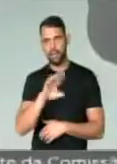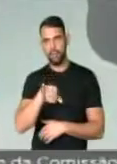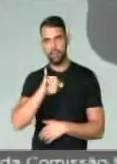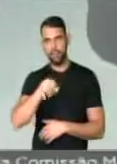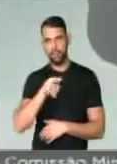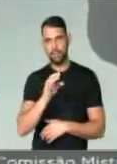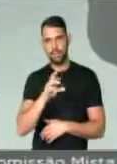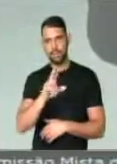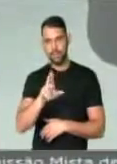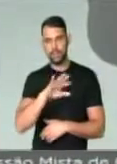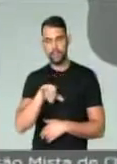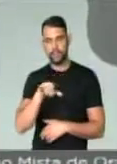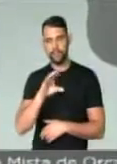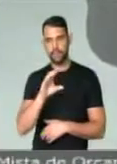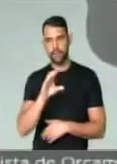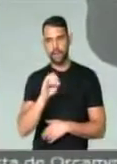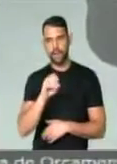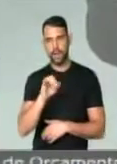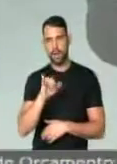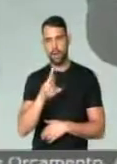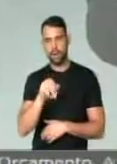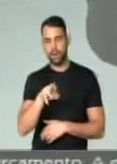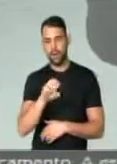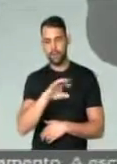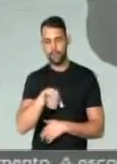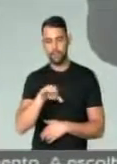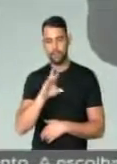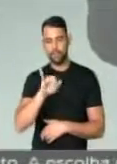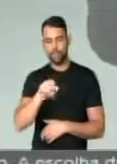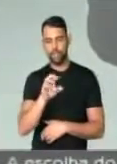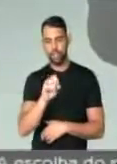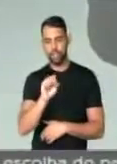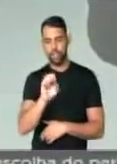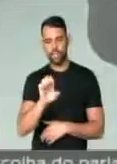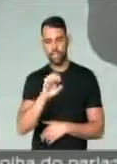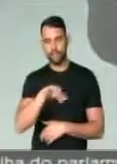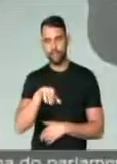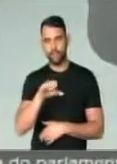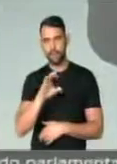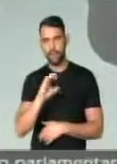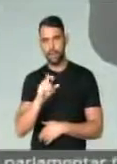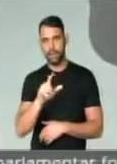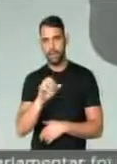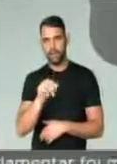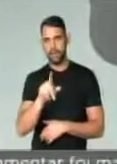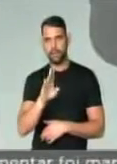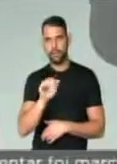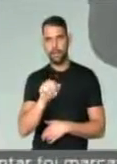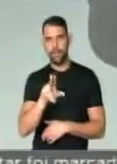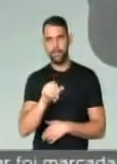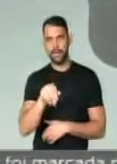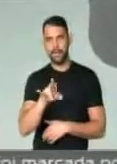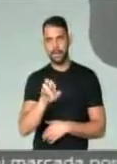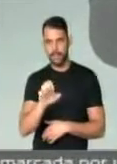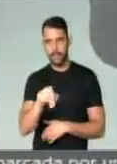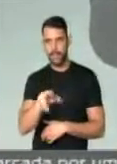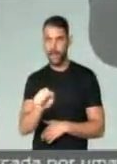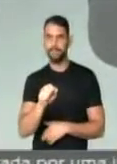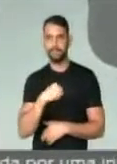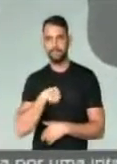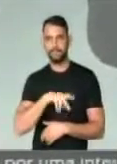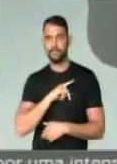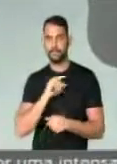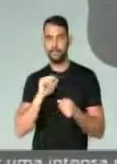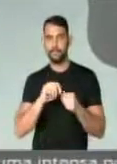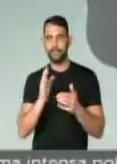Juraci, Caio Ramos, Jorge da Farinha e Cleto da Banana. Os vereadores vieram